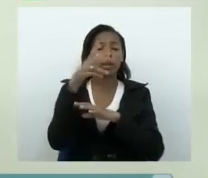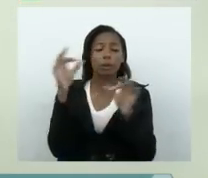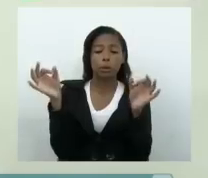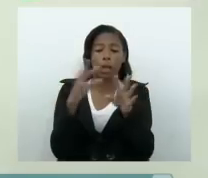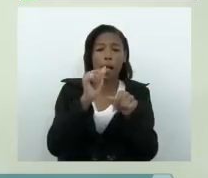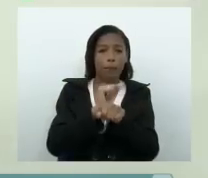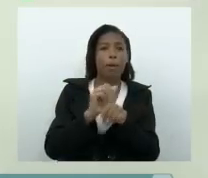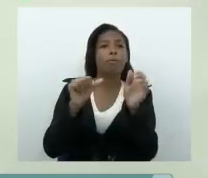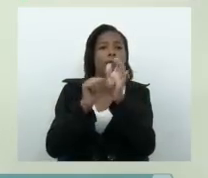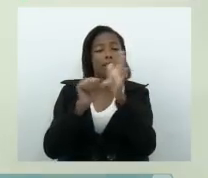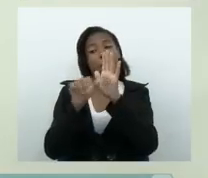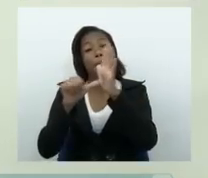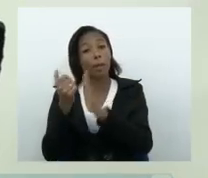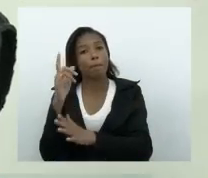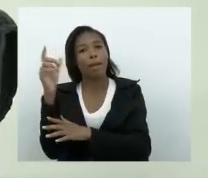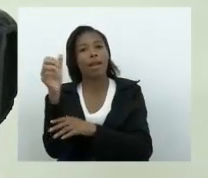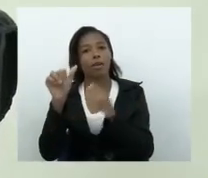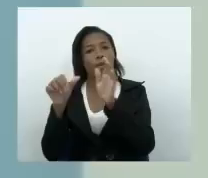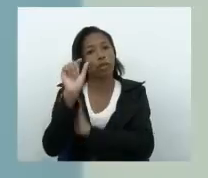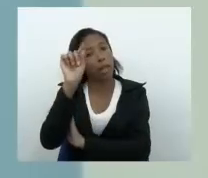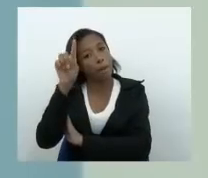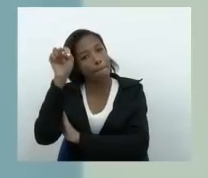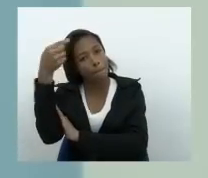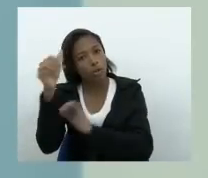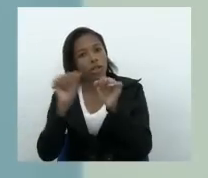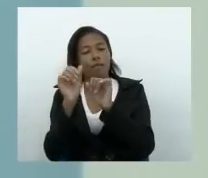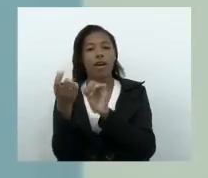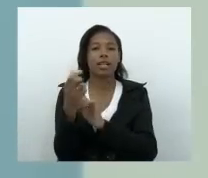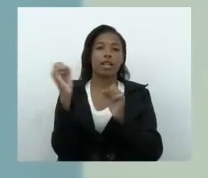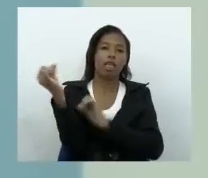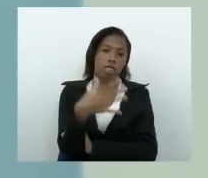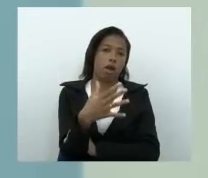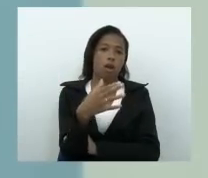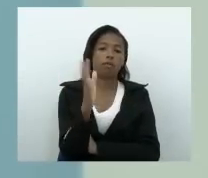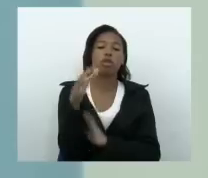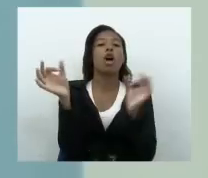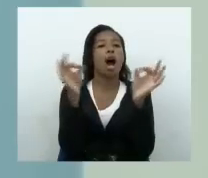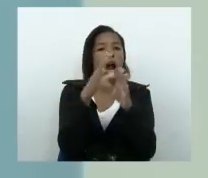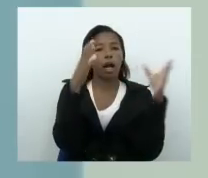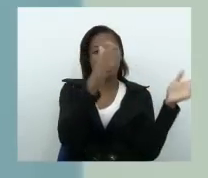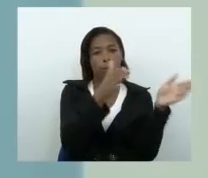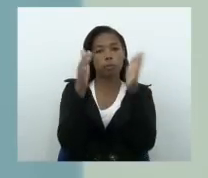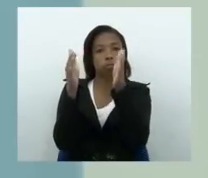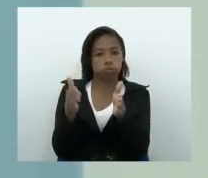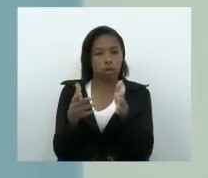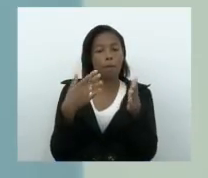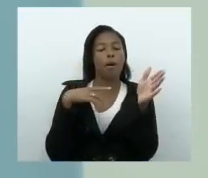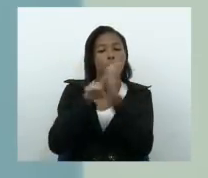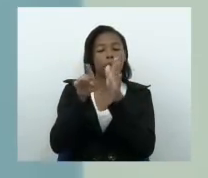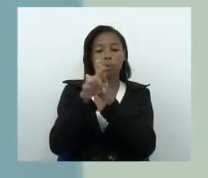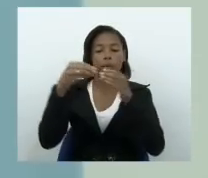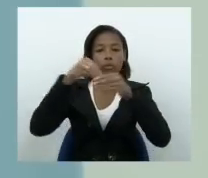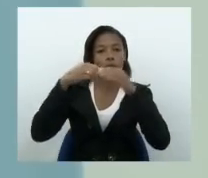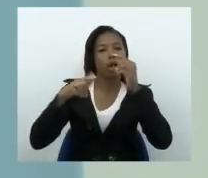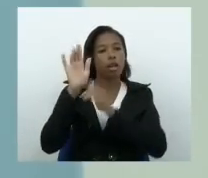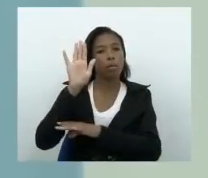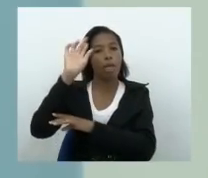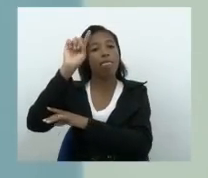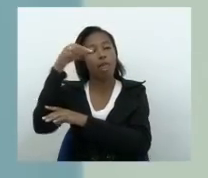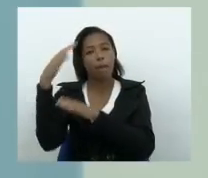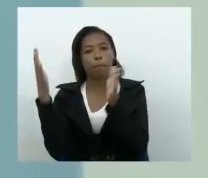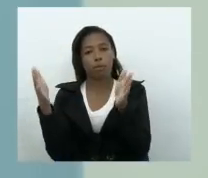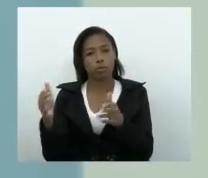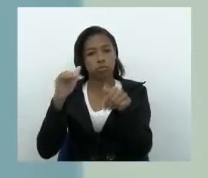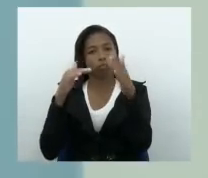funcionar primeiro aquelas, para depois fazer novas. Obrigado, Guti. Assim termina, portanto, a primeira rodada de perguntas entre candidatos. Após o